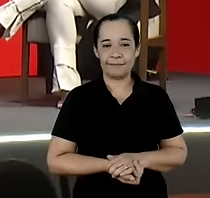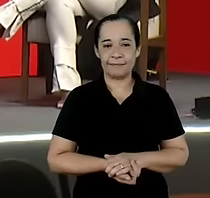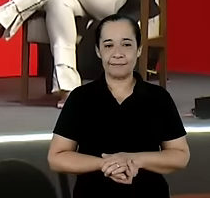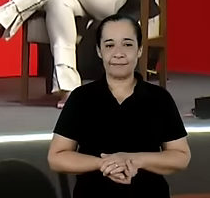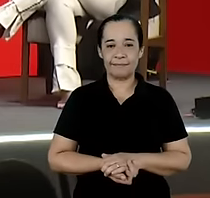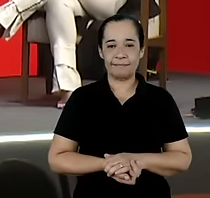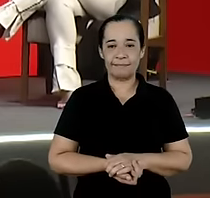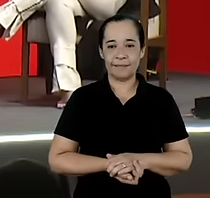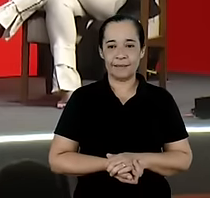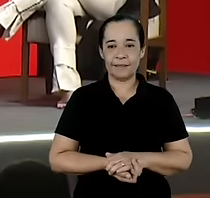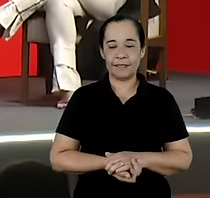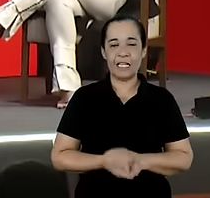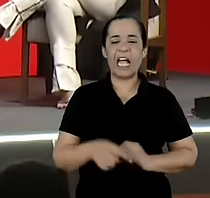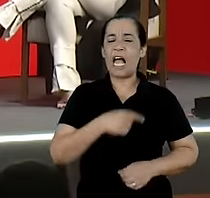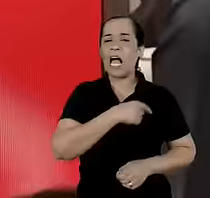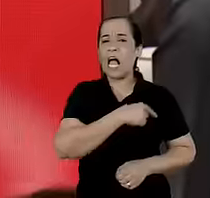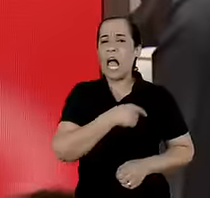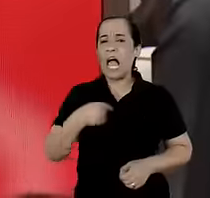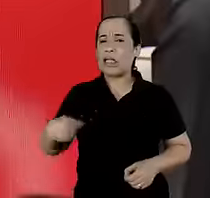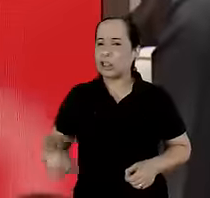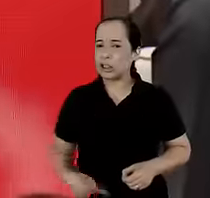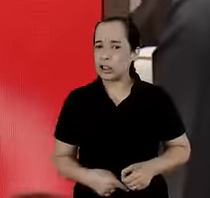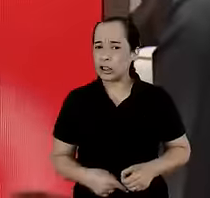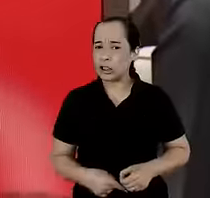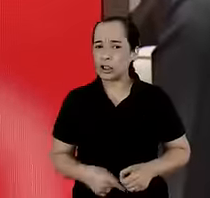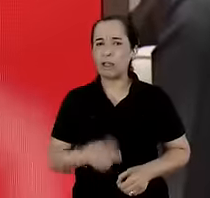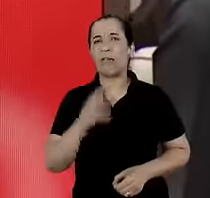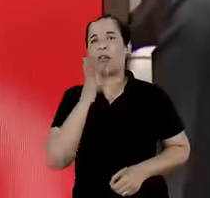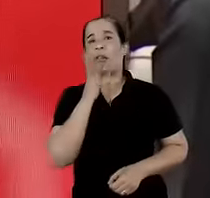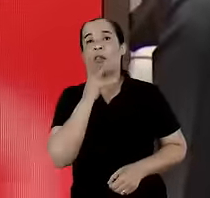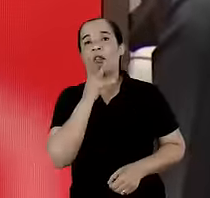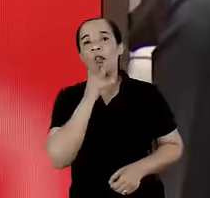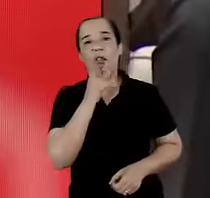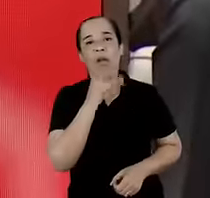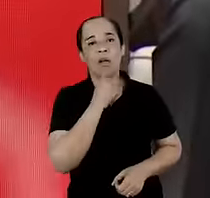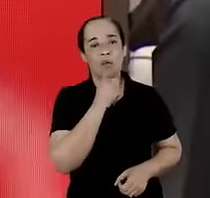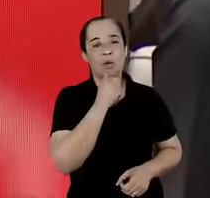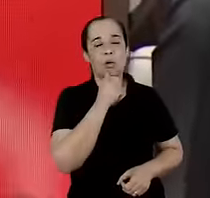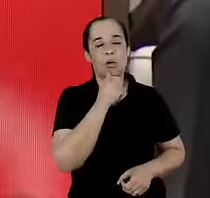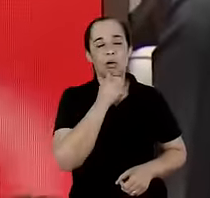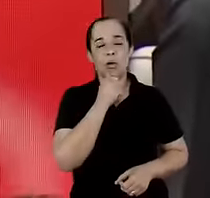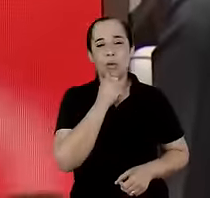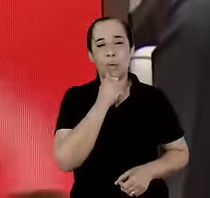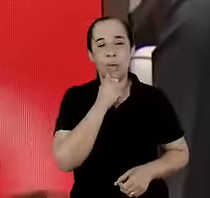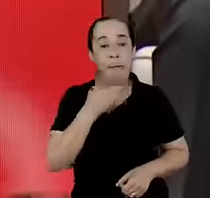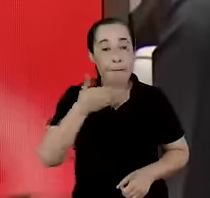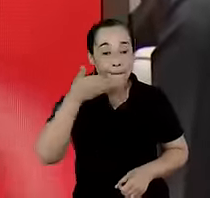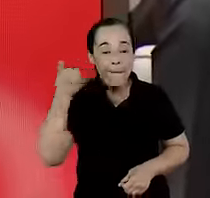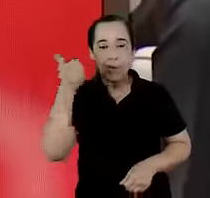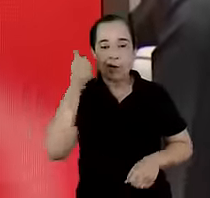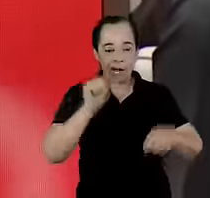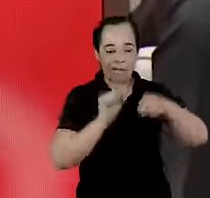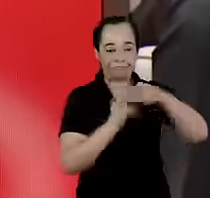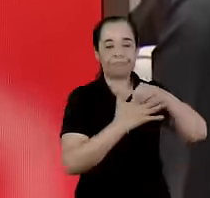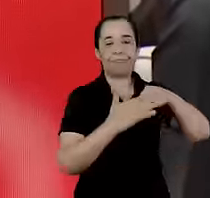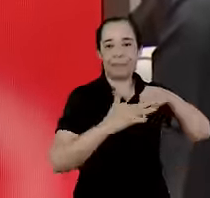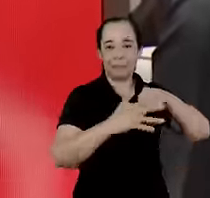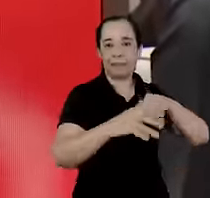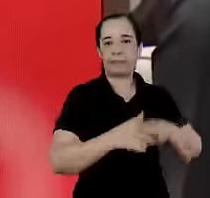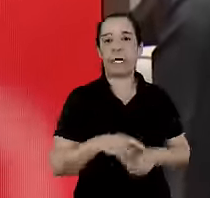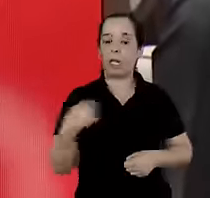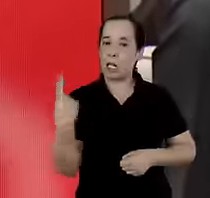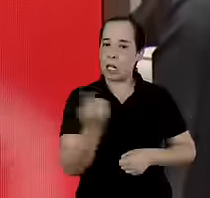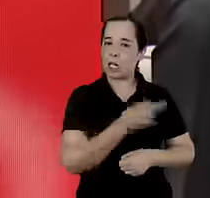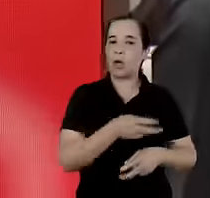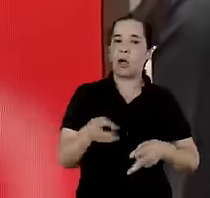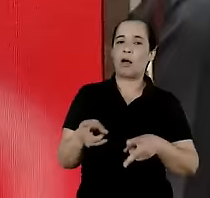China meio que demorou para acordar né Demorou muito para acordar da da pandemia e a gente viu esses impactos enfim nas na renda variável lá